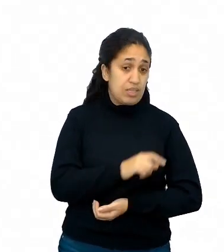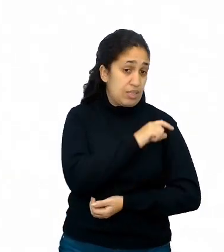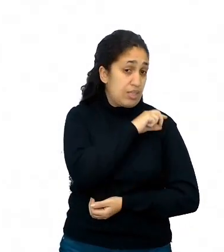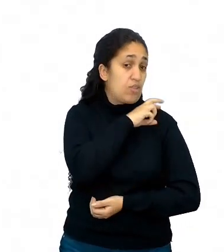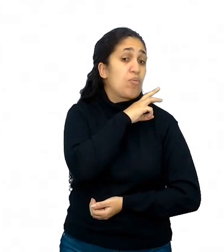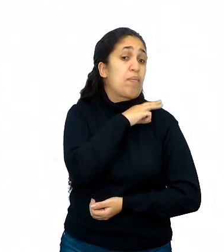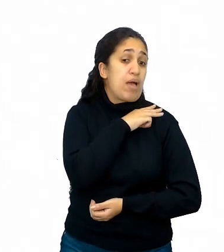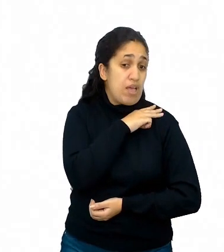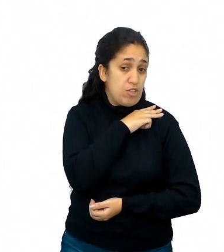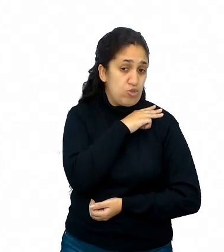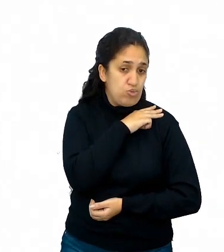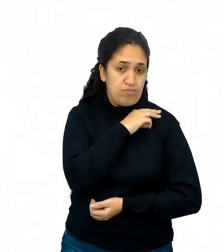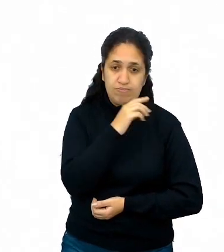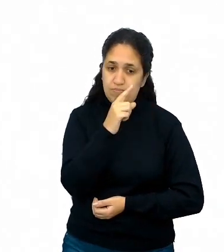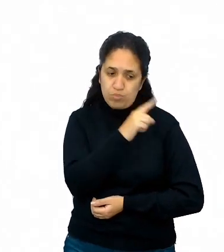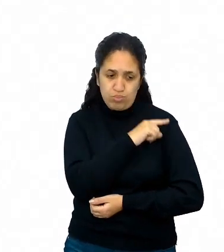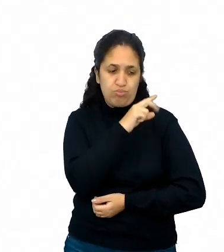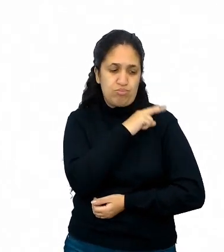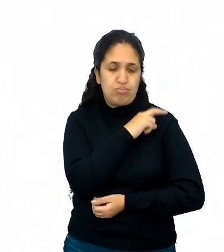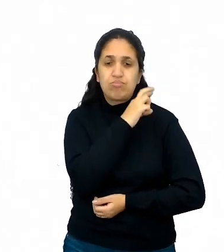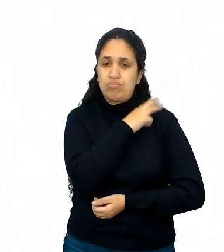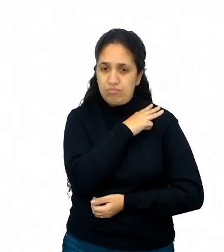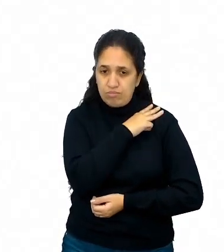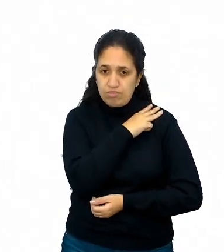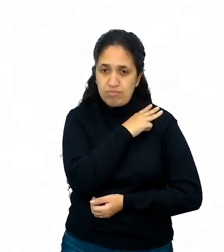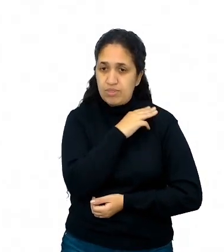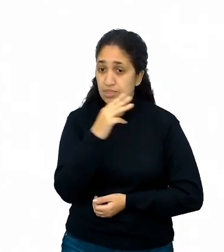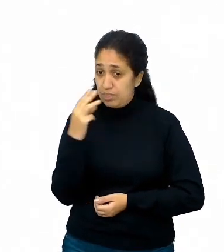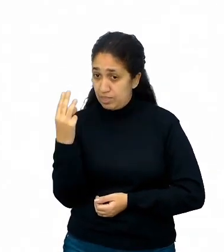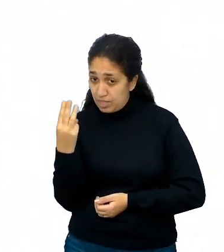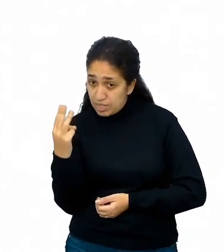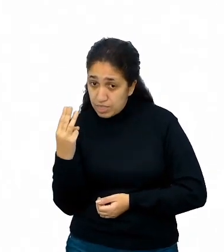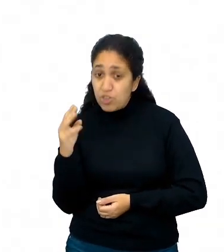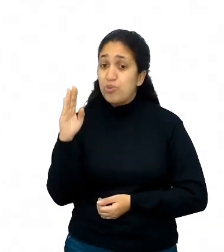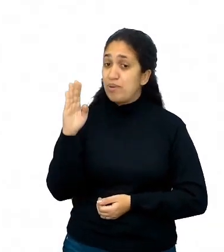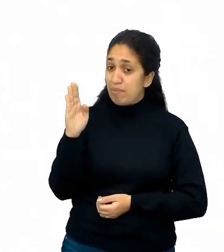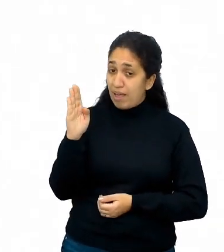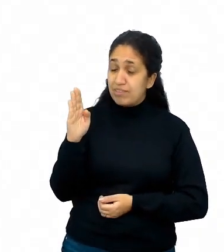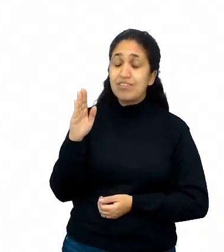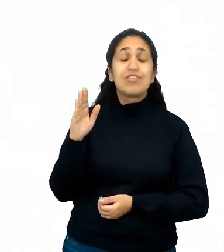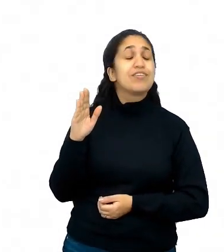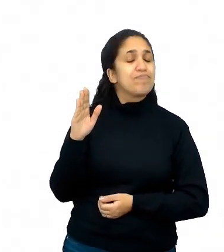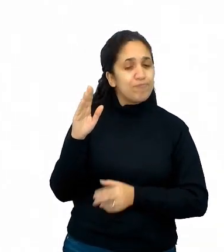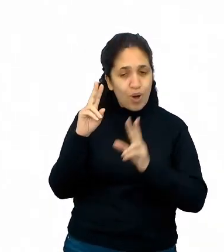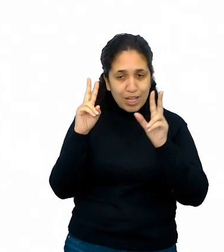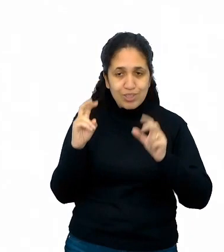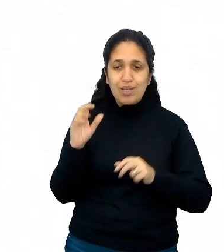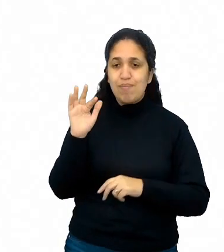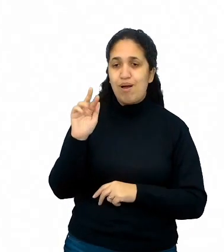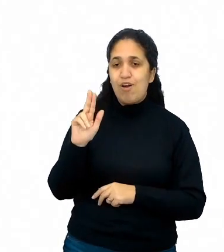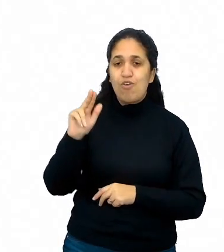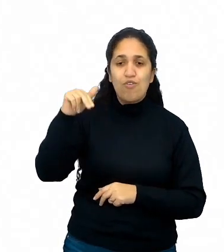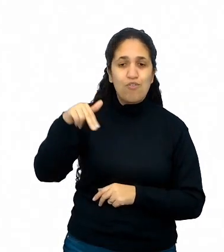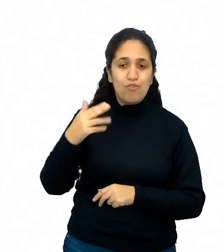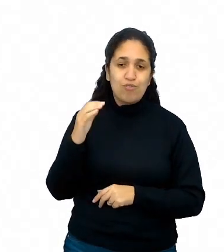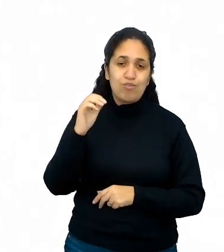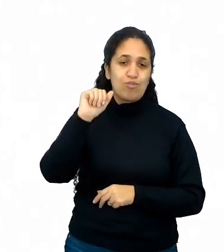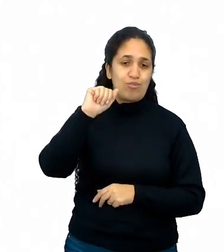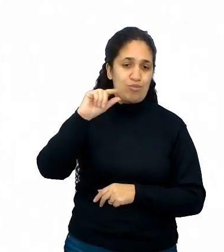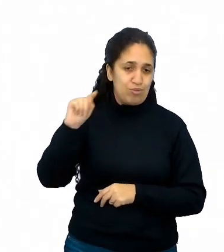médio, as 3 séries, terceiro bimestre, vão falar de função. Dá para